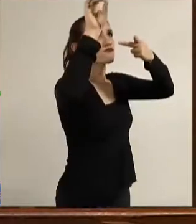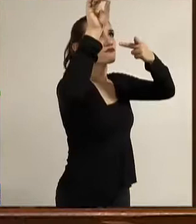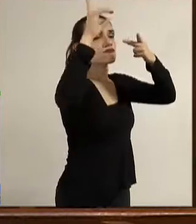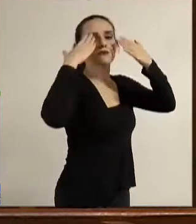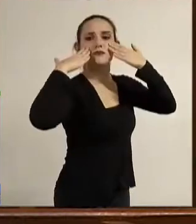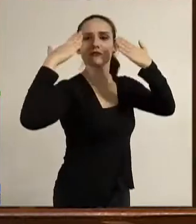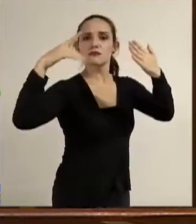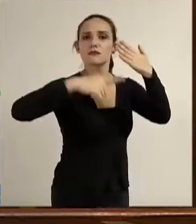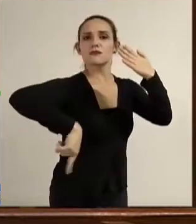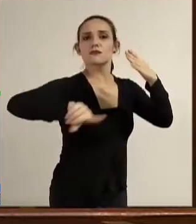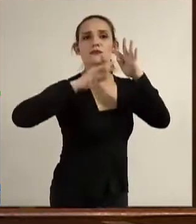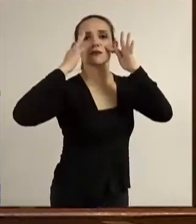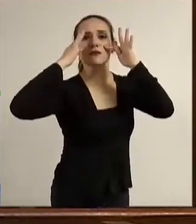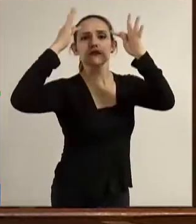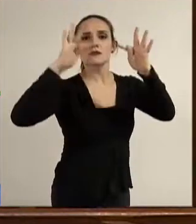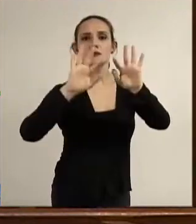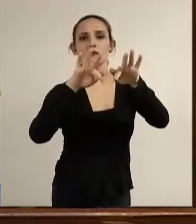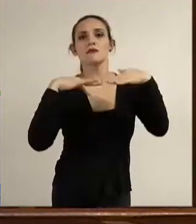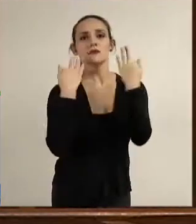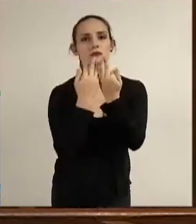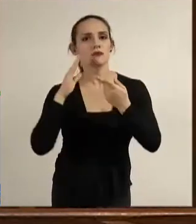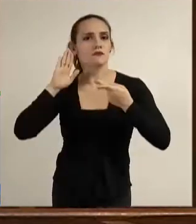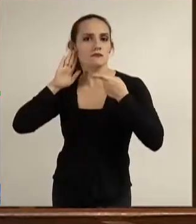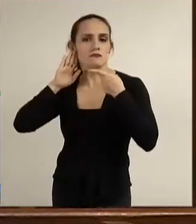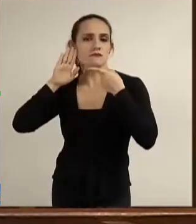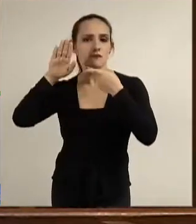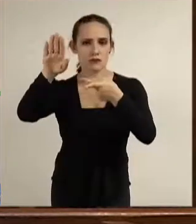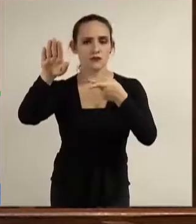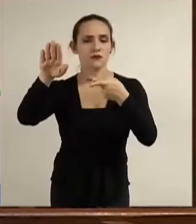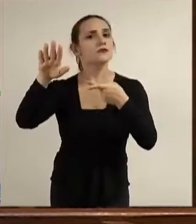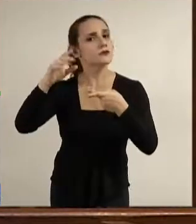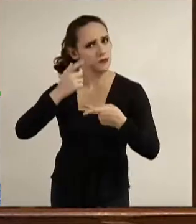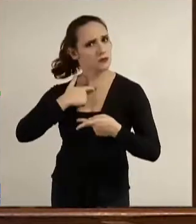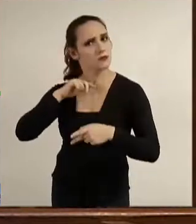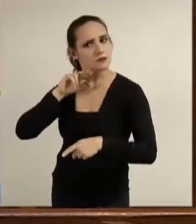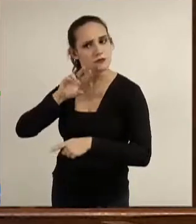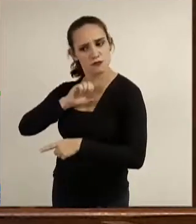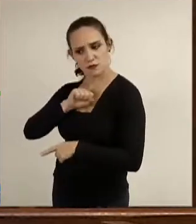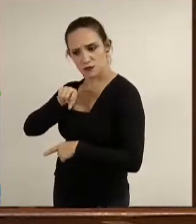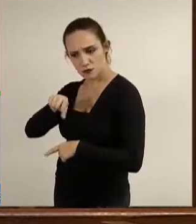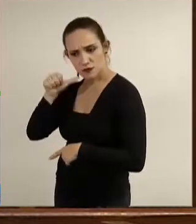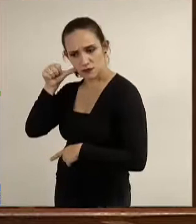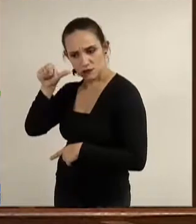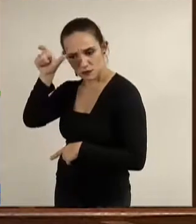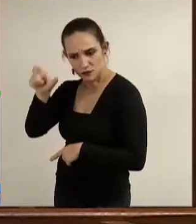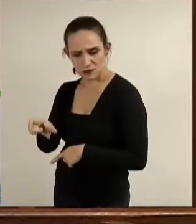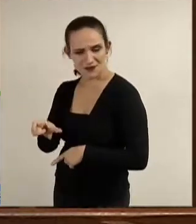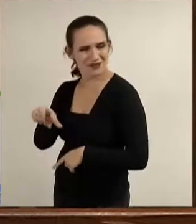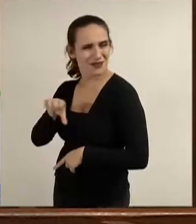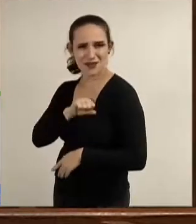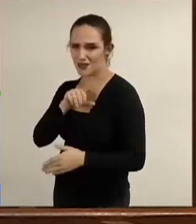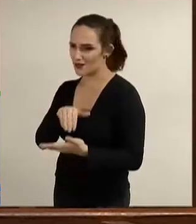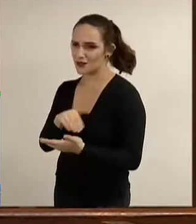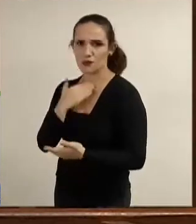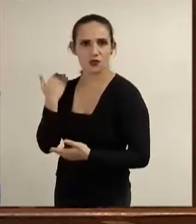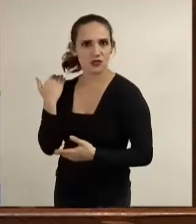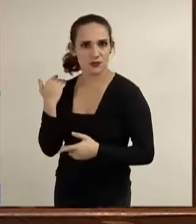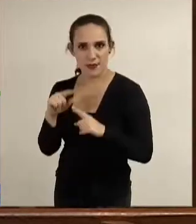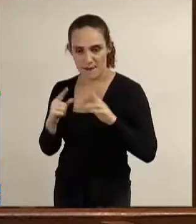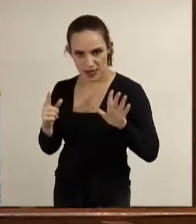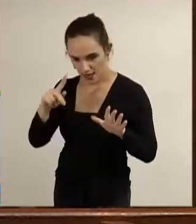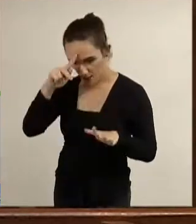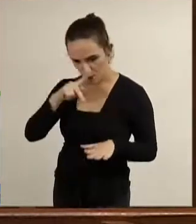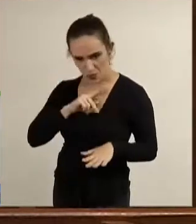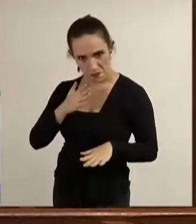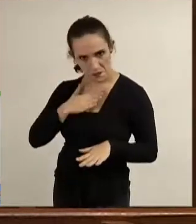dos seus familiares e amigos, um juramento de amá-la até a morte. Mas não é a